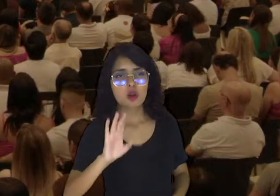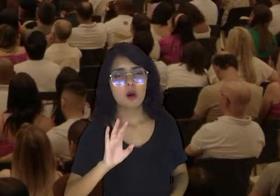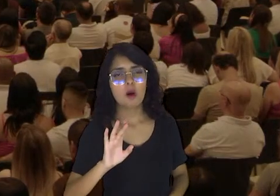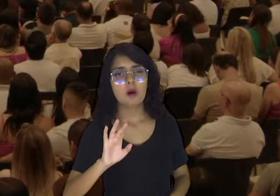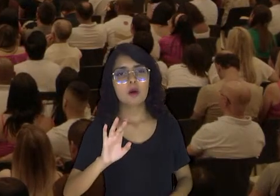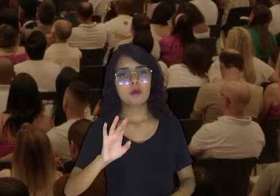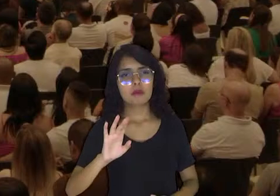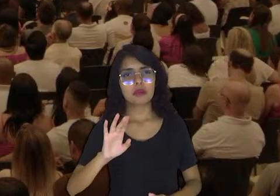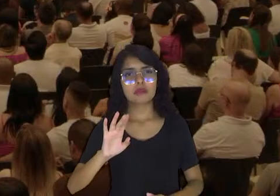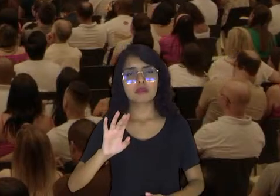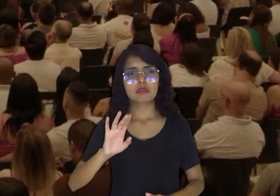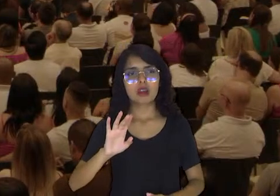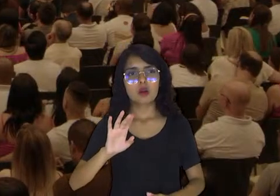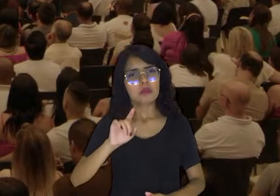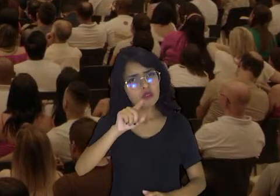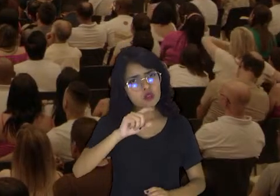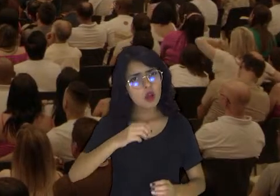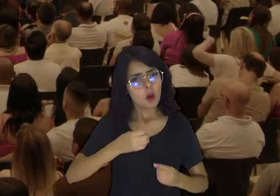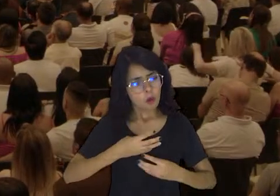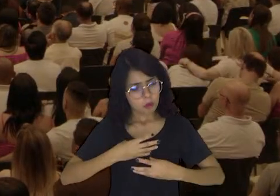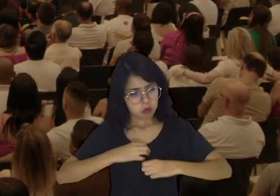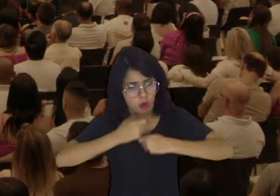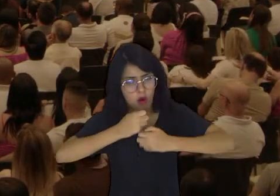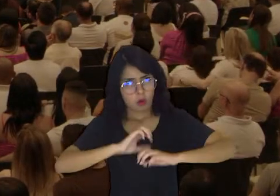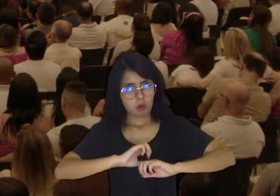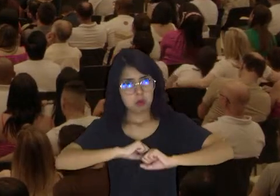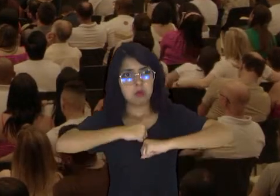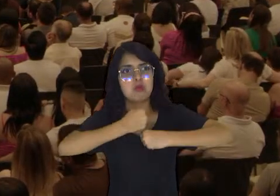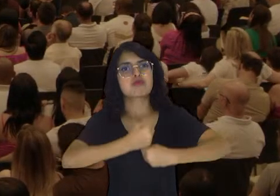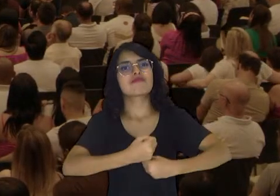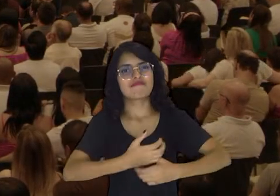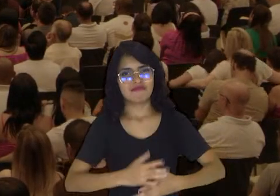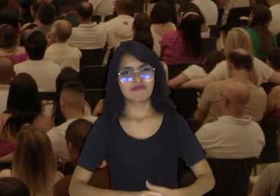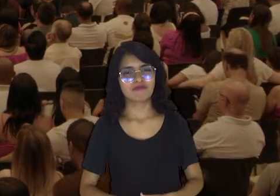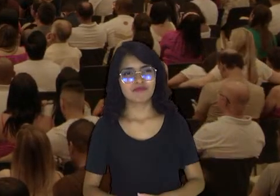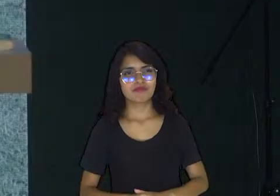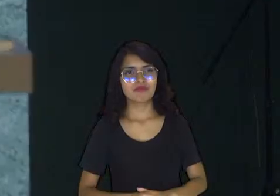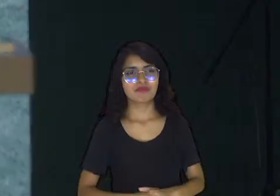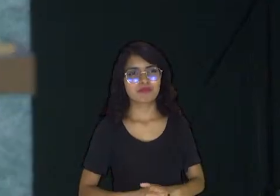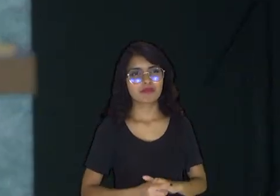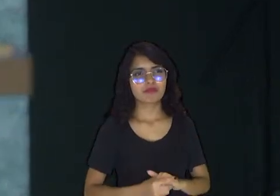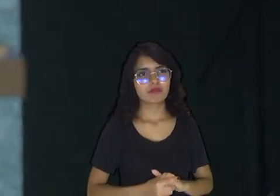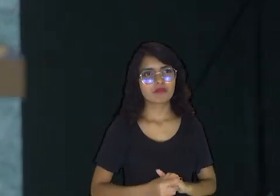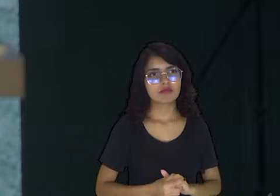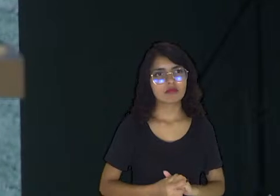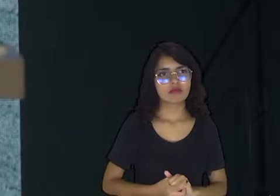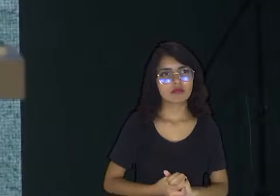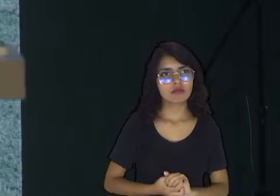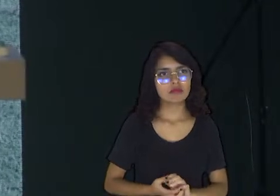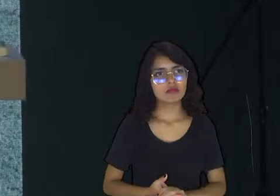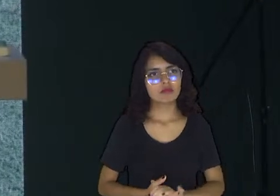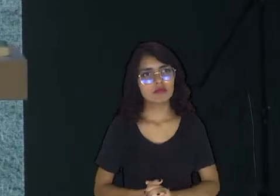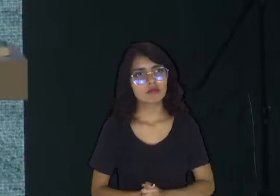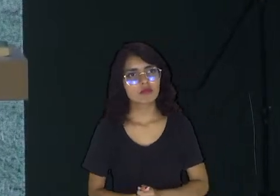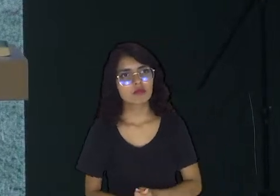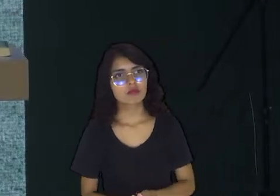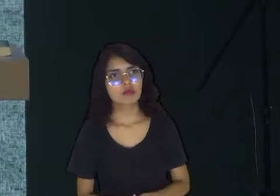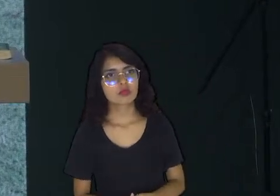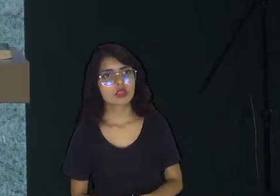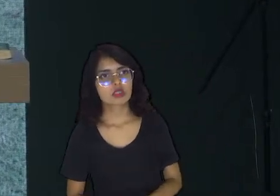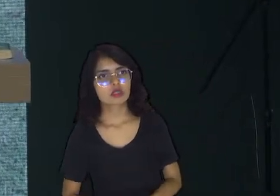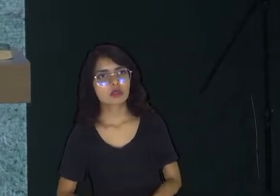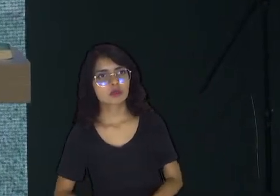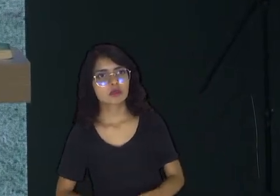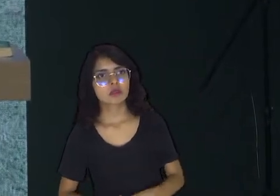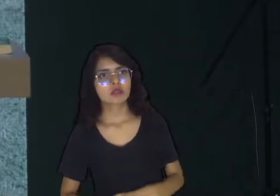eu estou trabalhando. Esse casal aí é meu primo, segundo grau. Eu tenho grande esperança que ele seja um